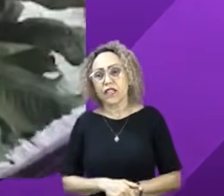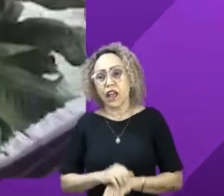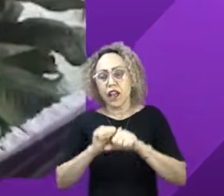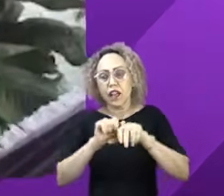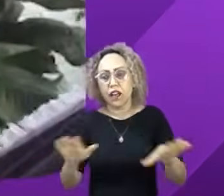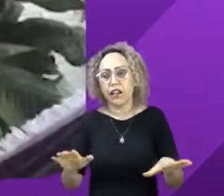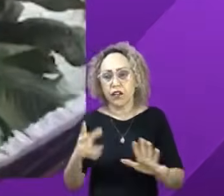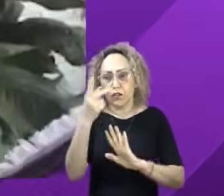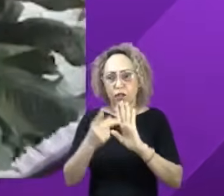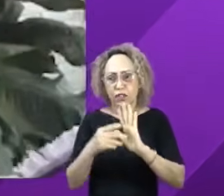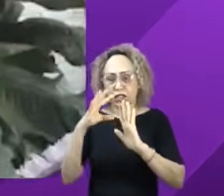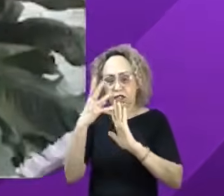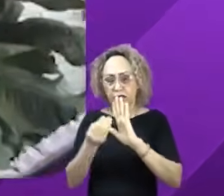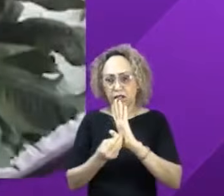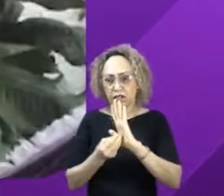projeto Amazônia...